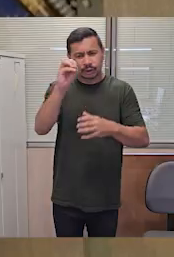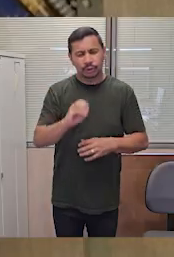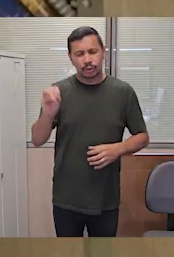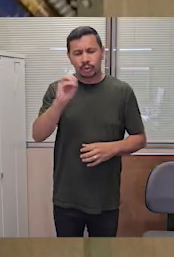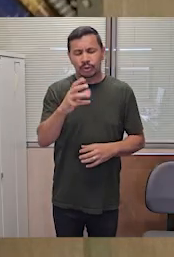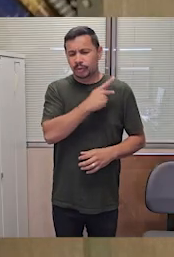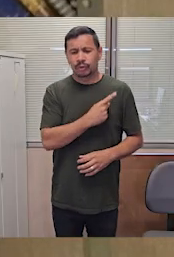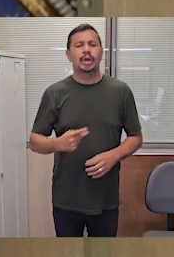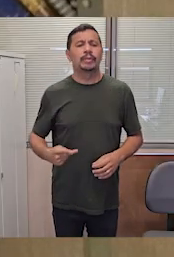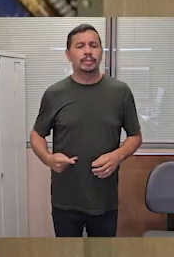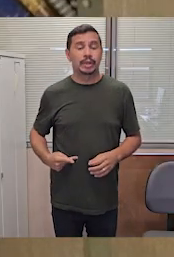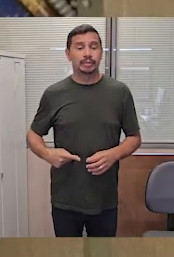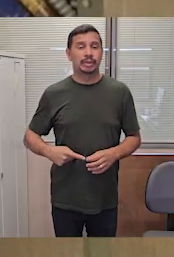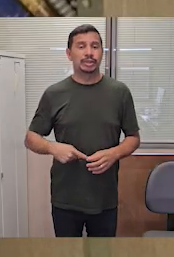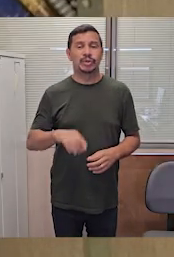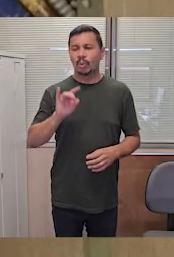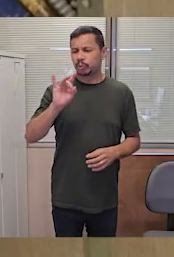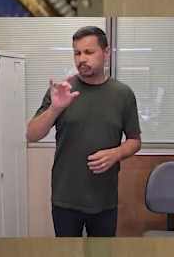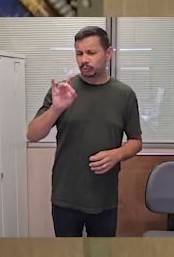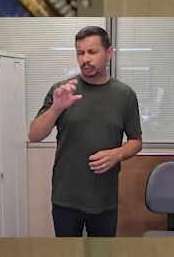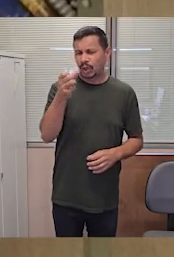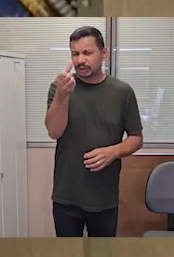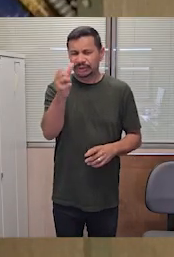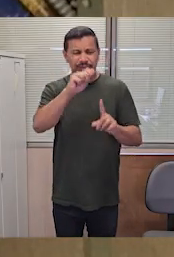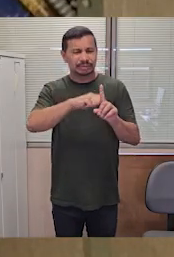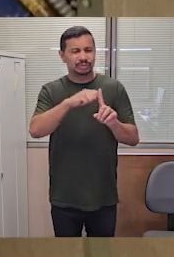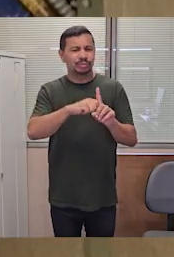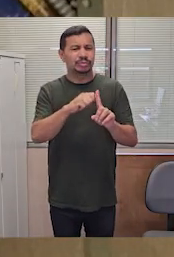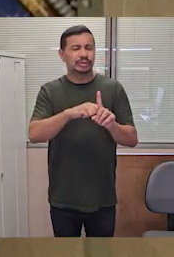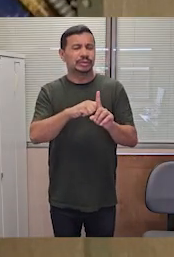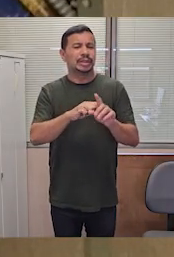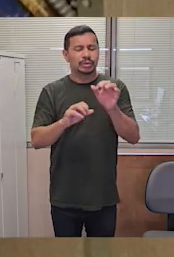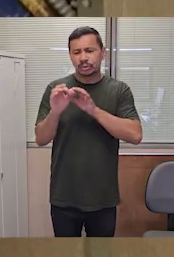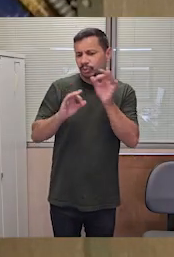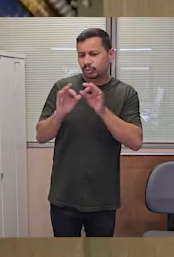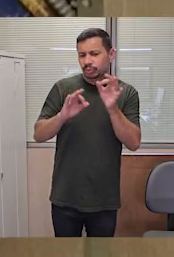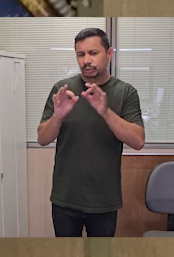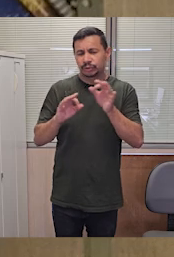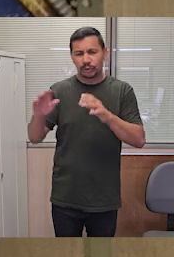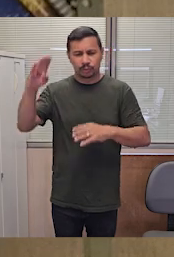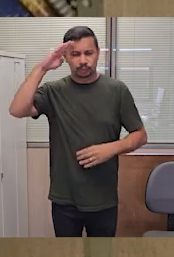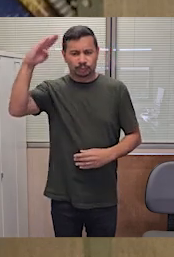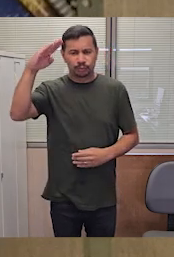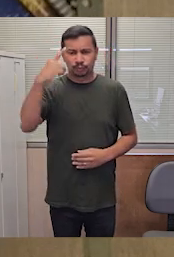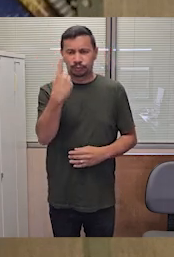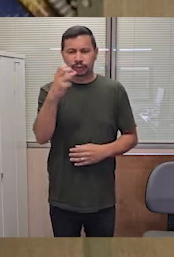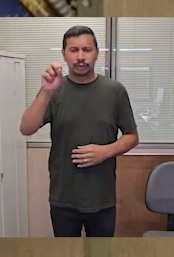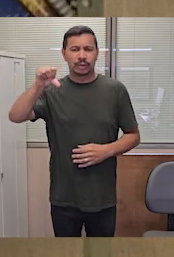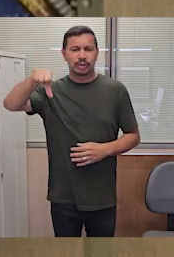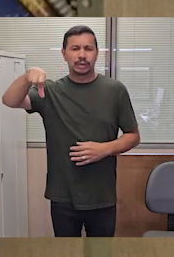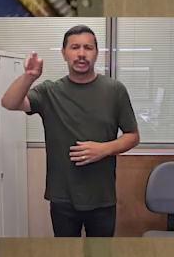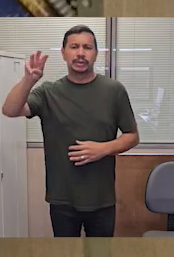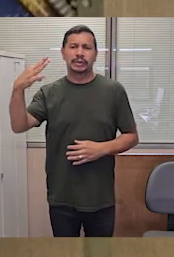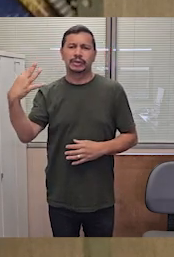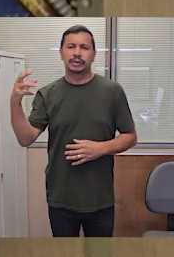até 64. Sua gestão durou apenas 6 meses e 17 dias, pois foi interrompida pelo golpe civil militar em